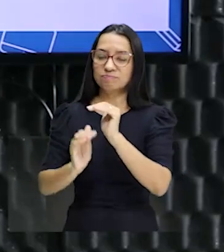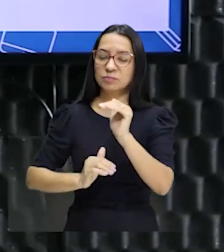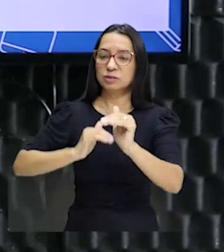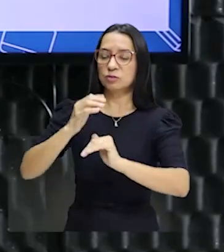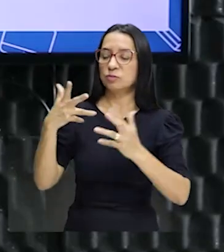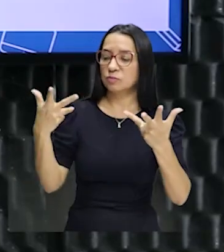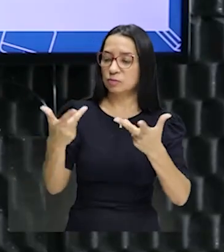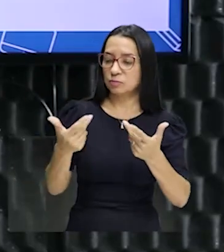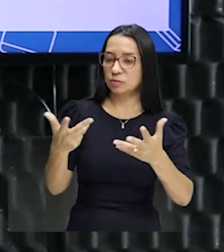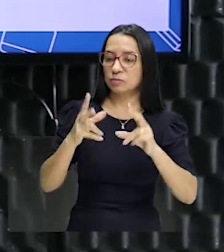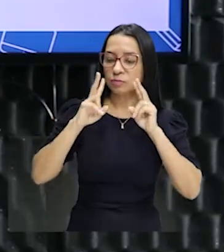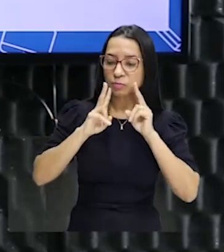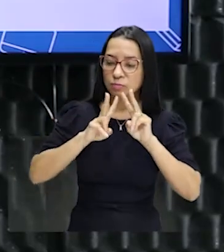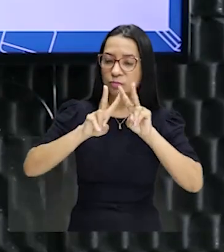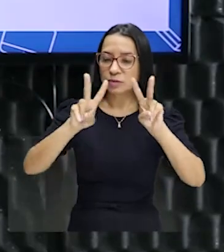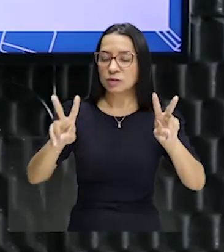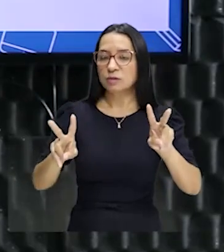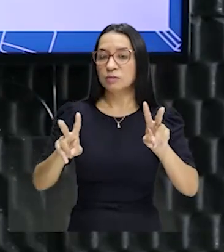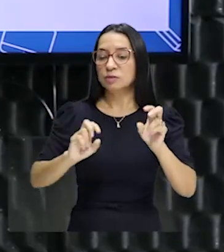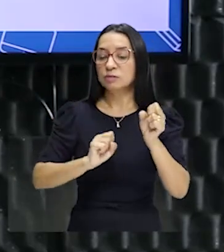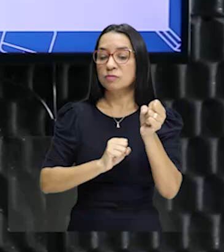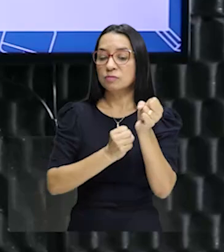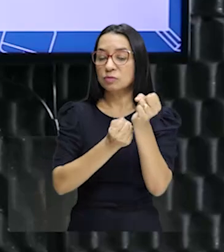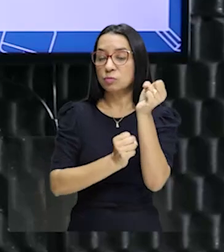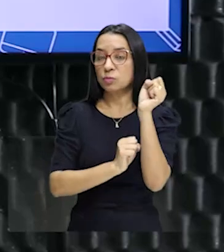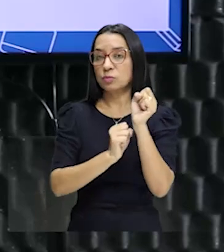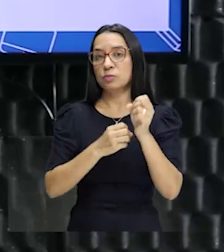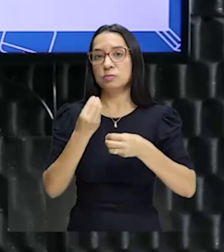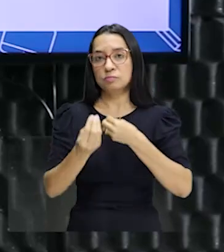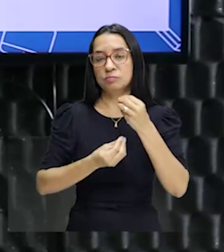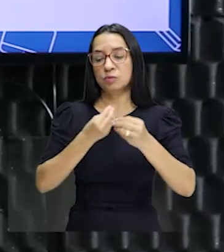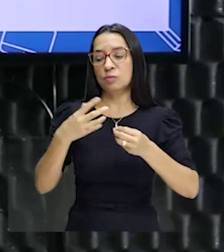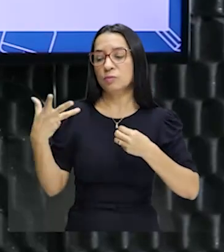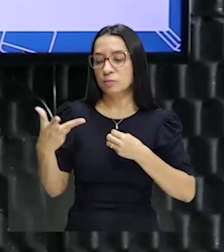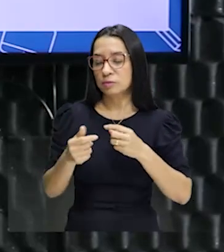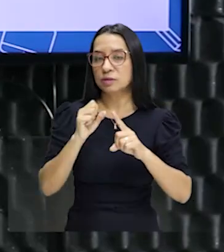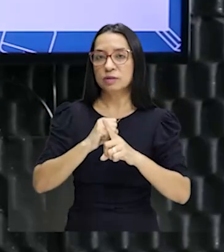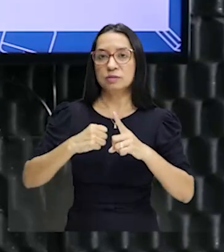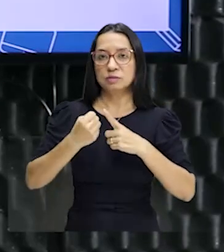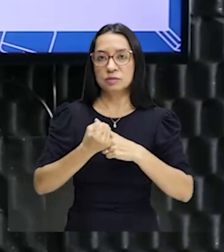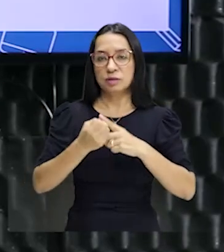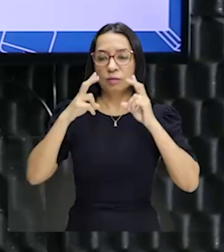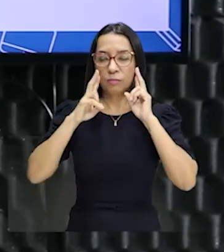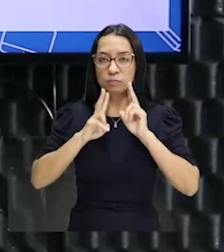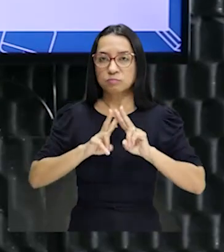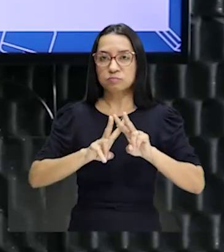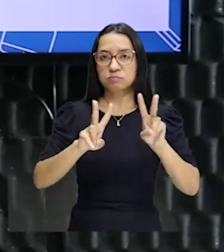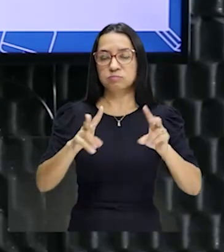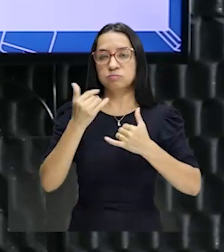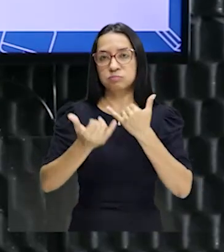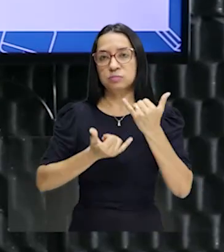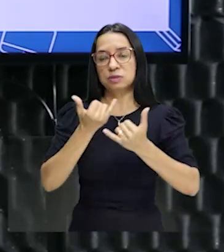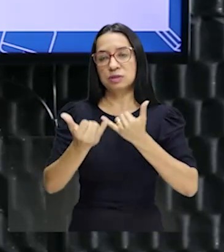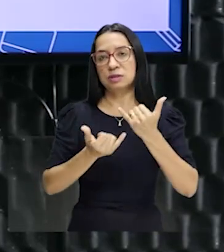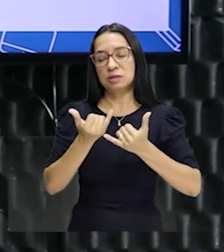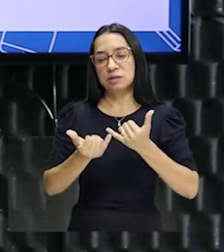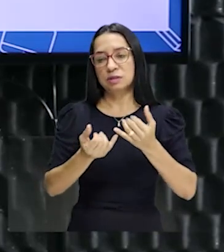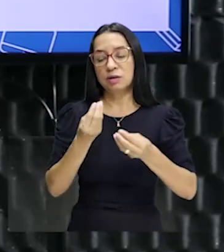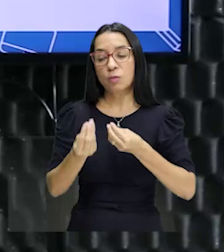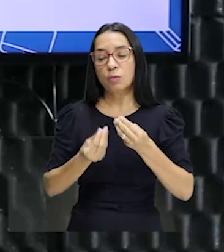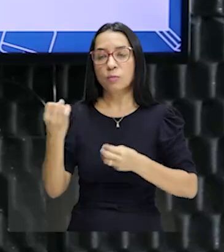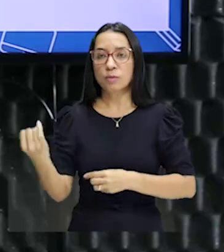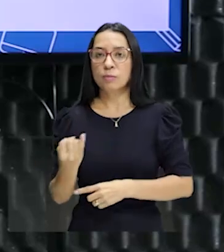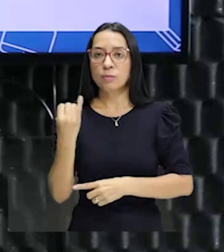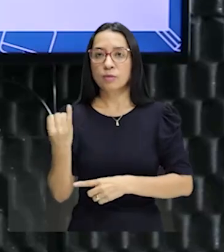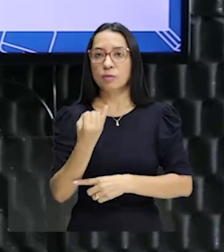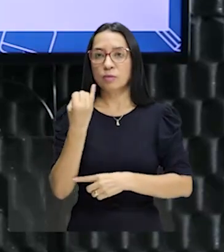habilidades perceptivo-motoras quanto habilidades sociais. Considerando a brincadeira e o jogo como um